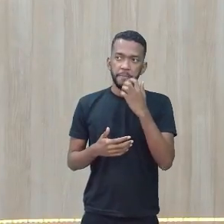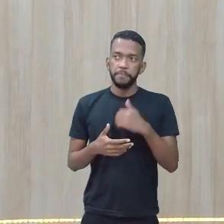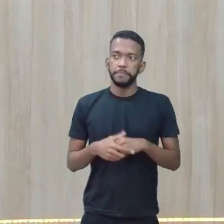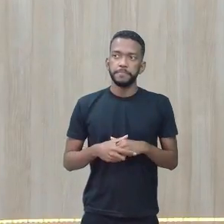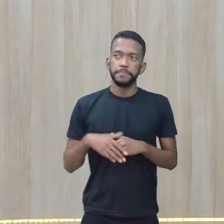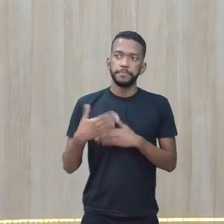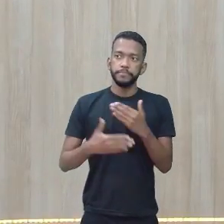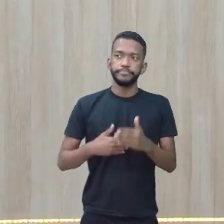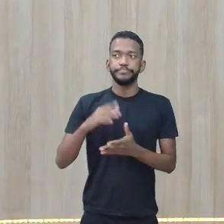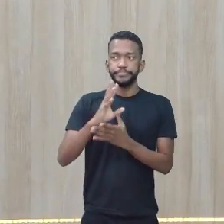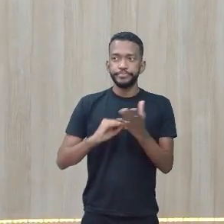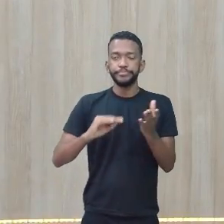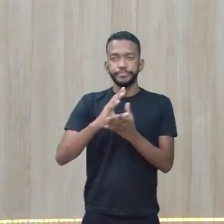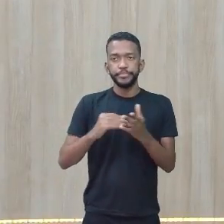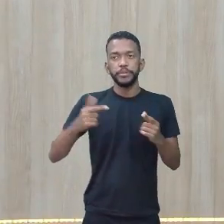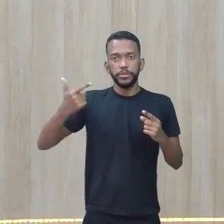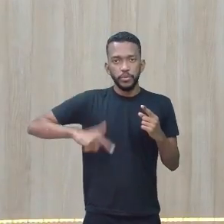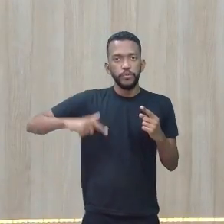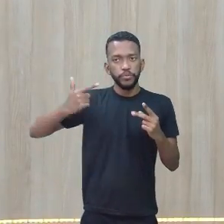frequência.